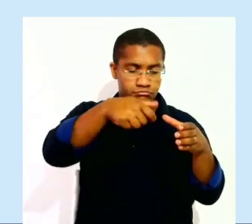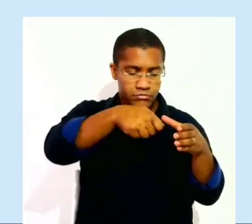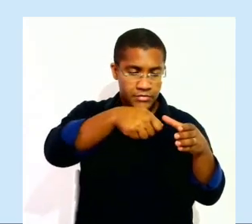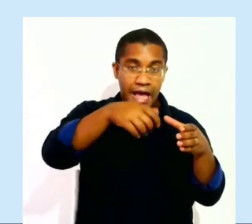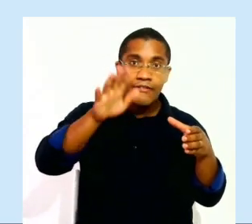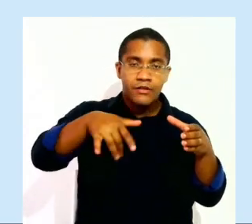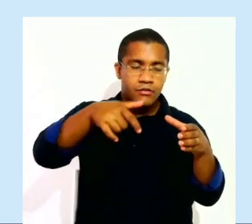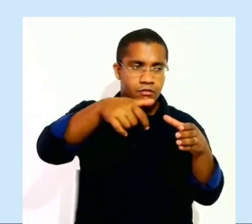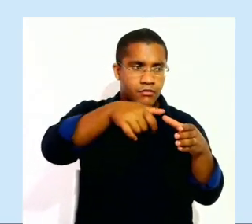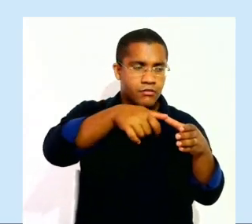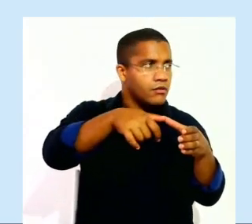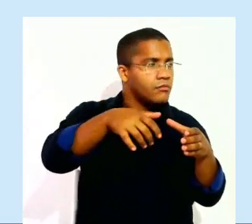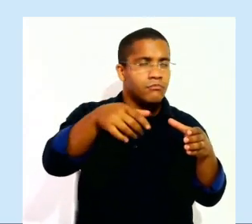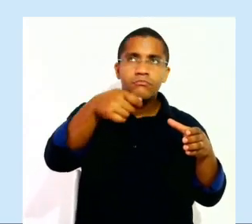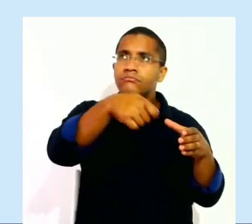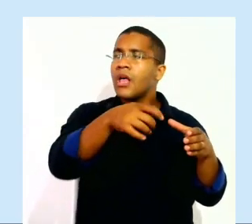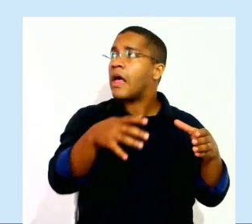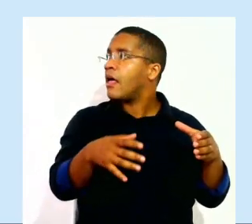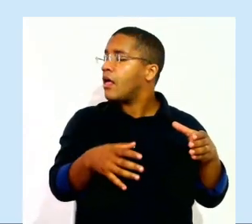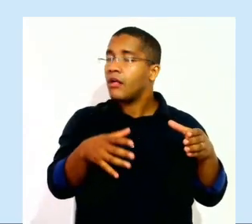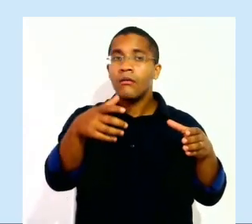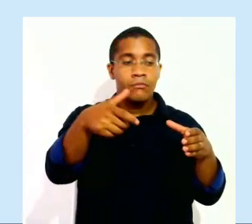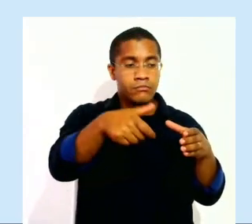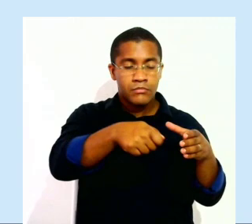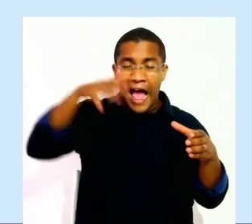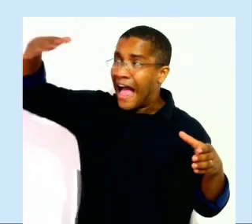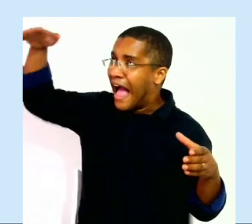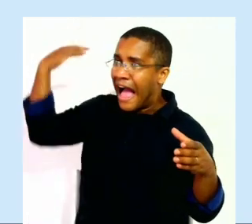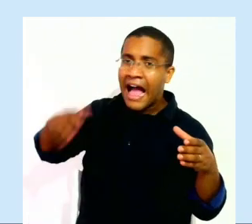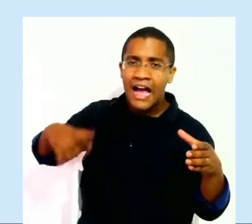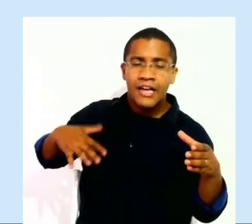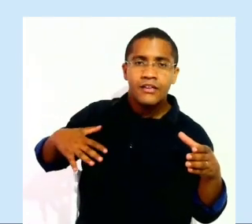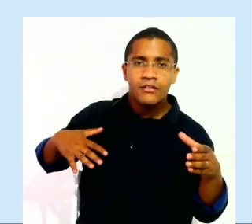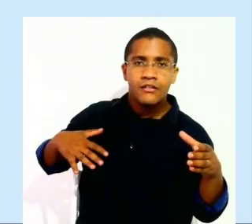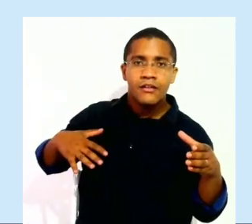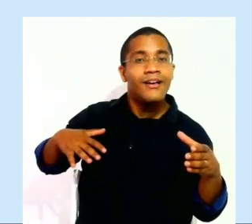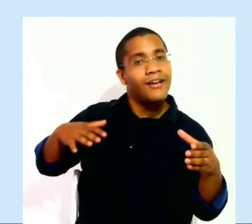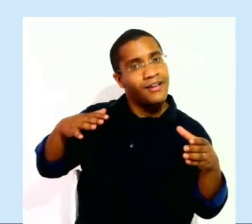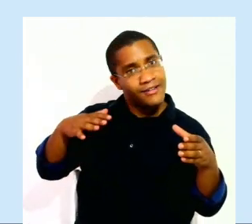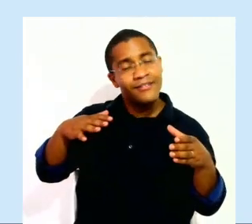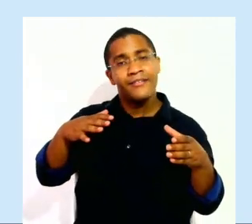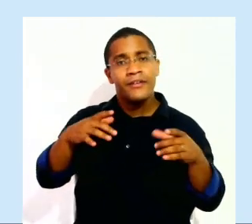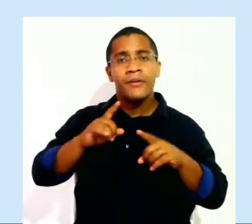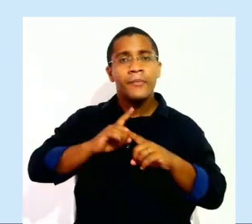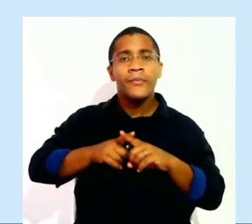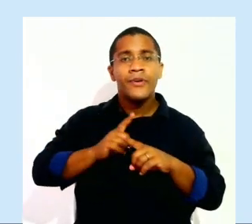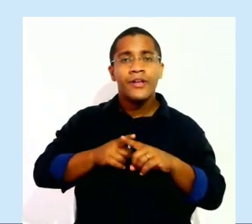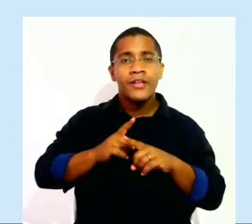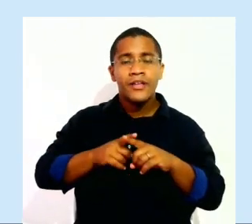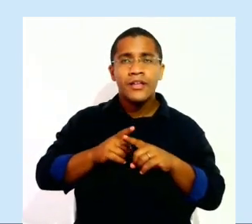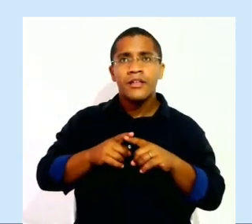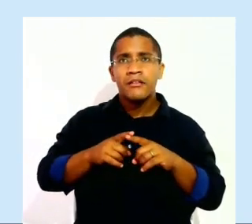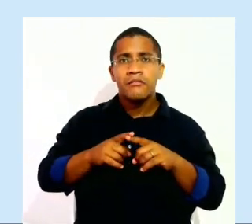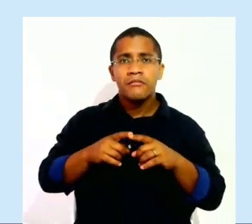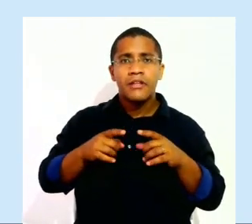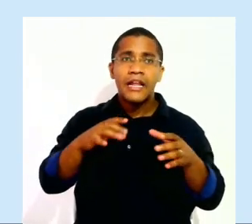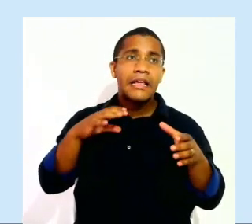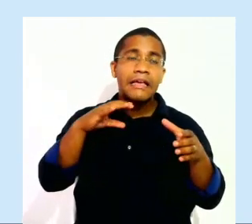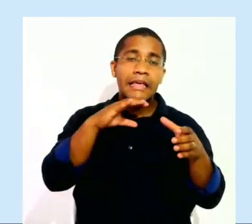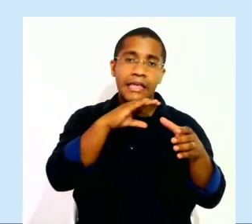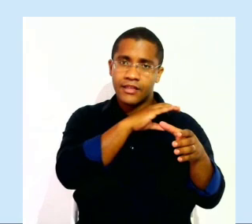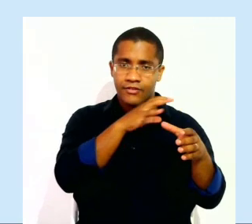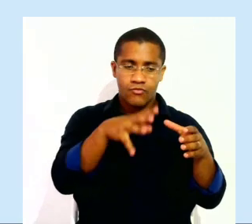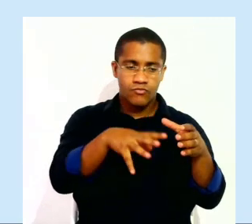casos, até algumas queimaduras. O mesmo vai acontecer quando, por exemplo, a gente toca em motores